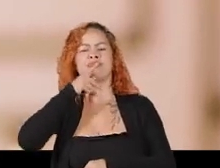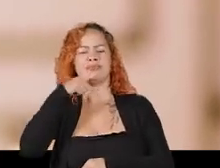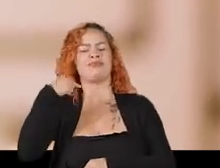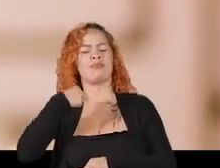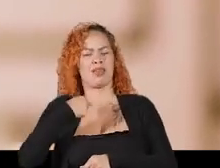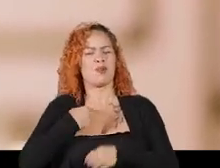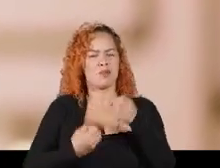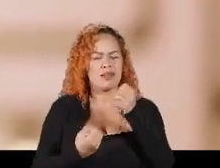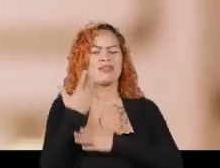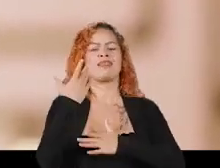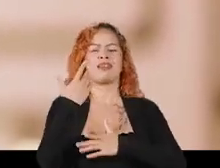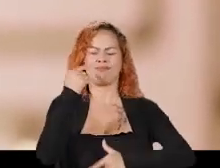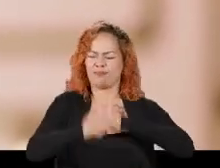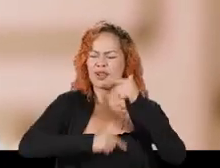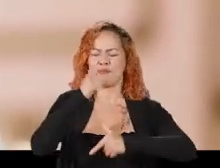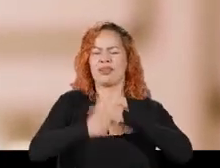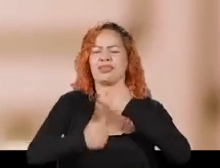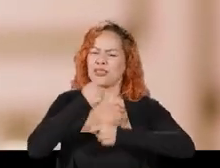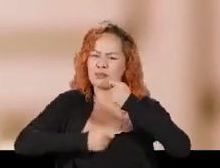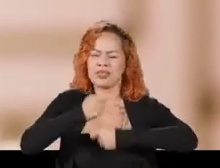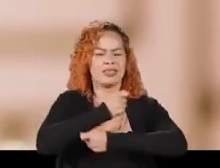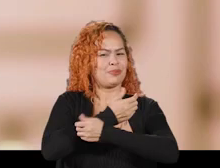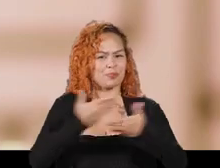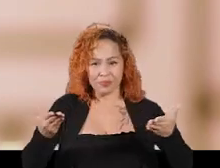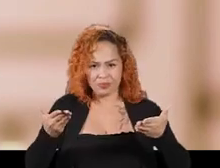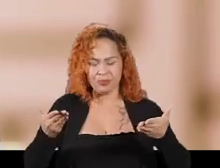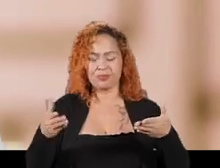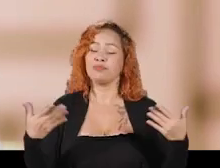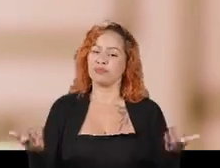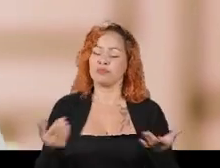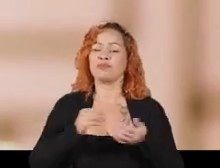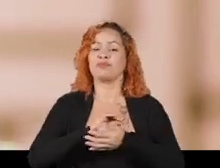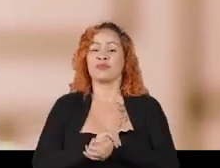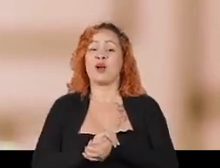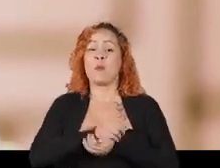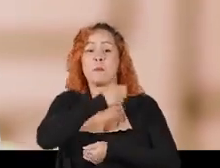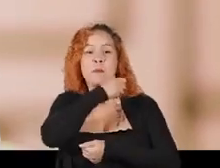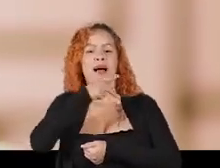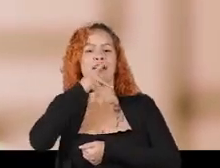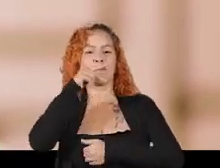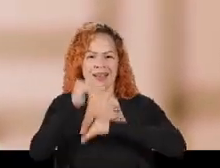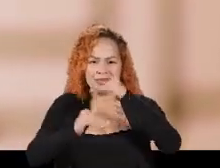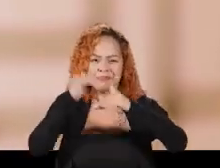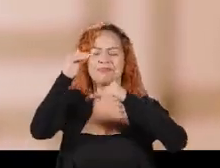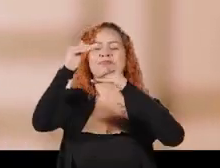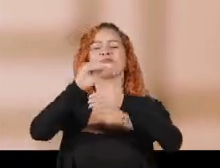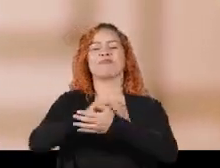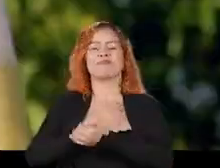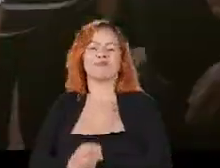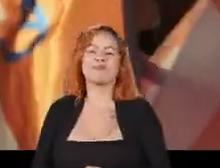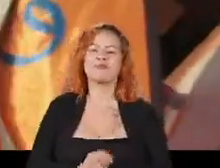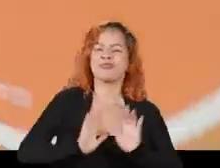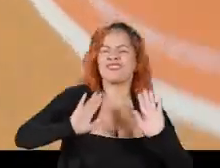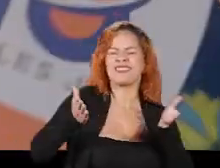É assim que eu vou criar empregos, governando para todos. E é desse jeito que o Amapá vai crescer.